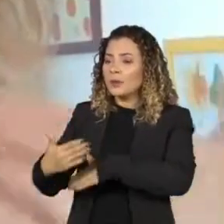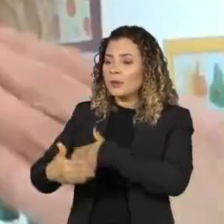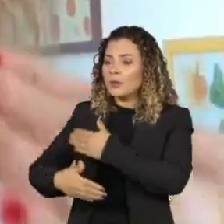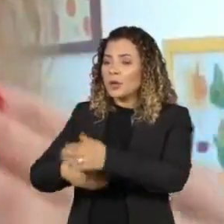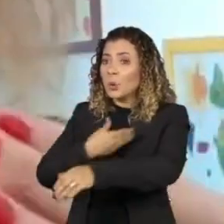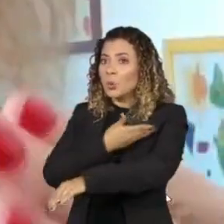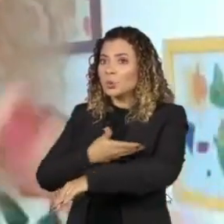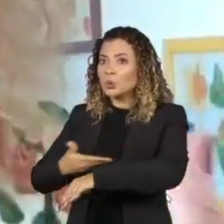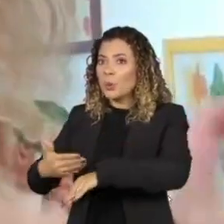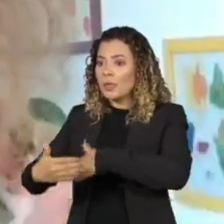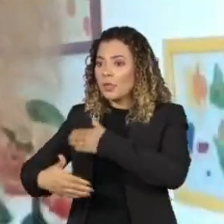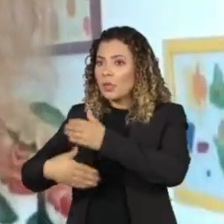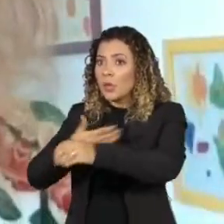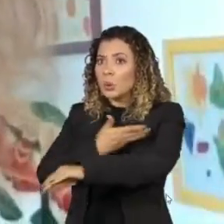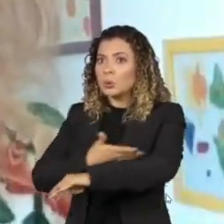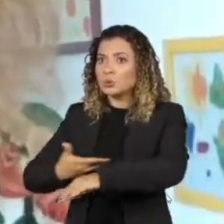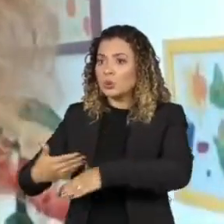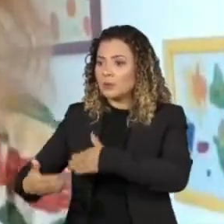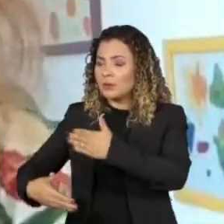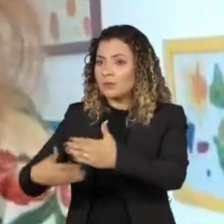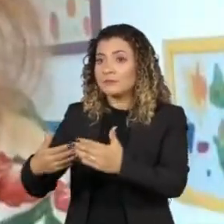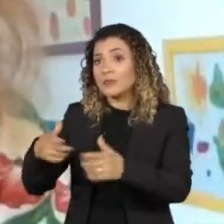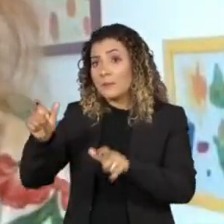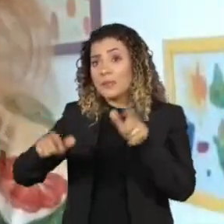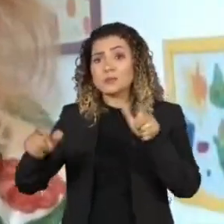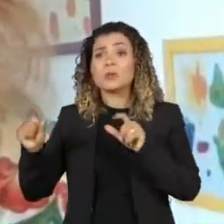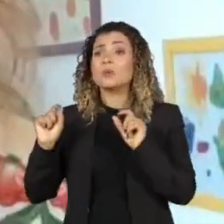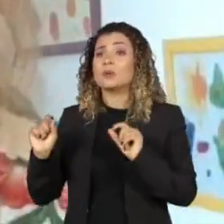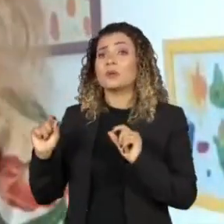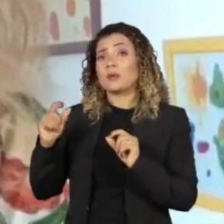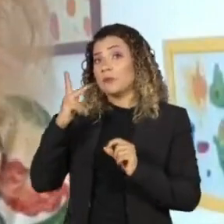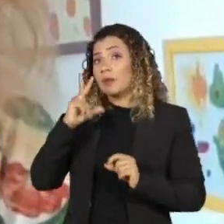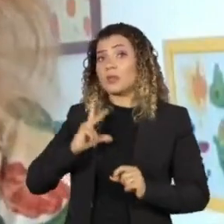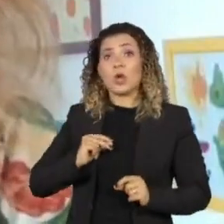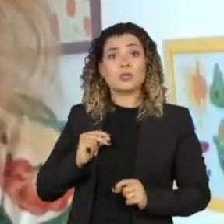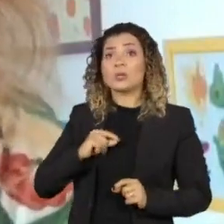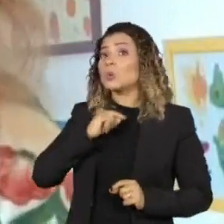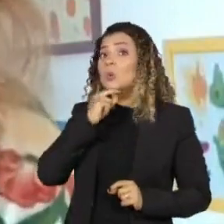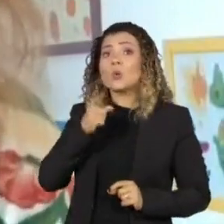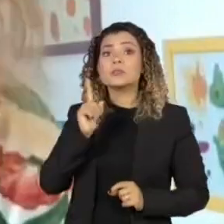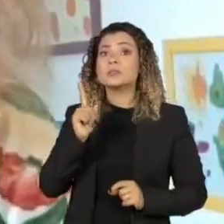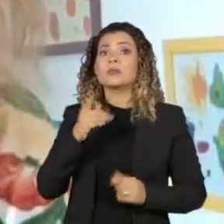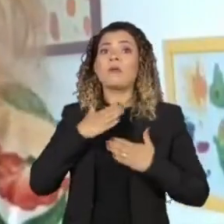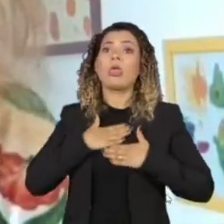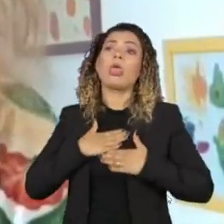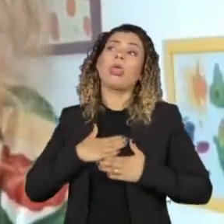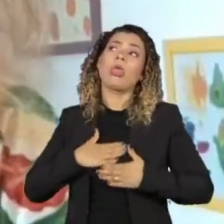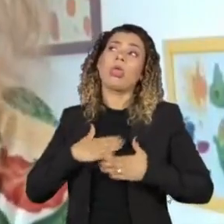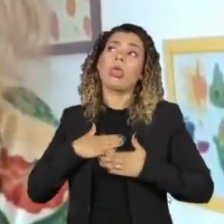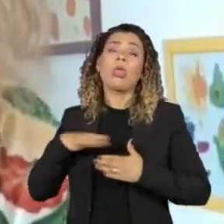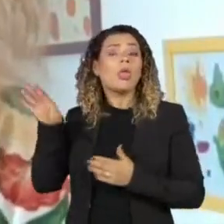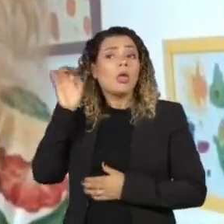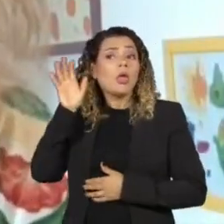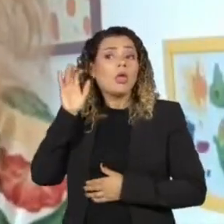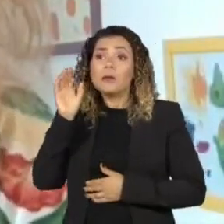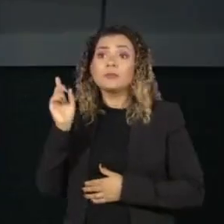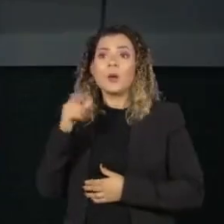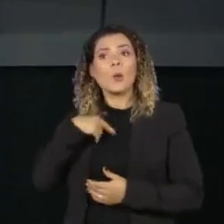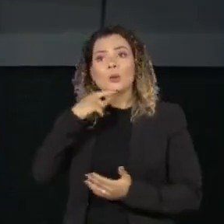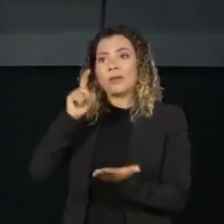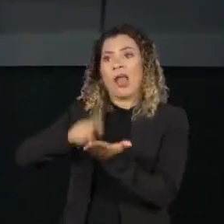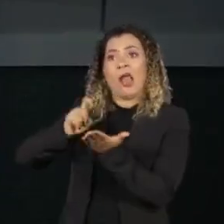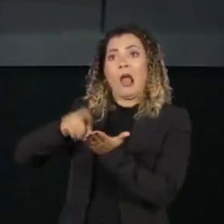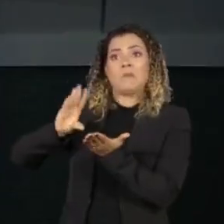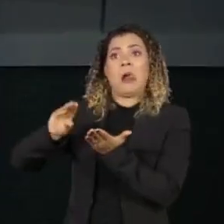hábito ela se torna uma regra e agora as pessoas me contam assim, nossa, não consigo mais não acelerar o áudio do WhatsApp.